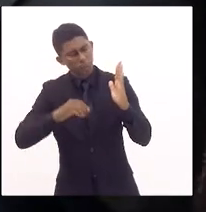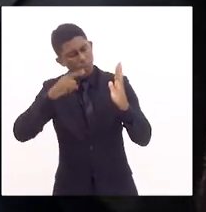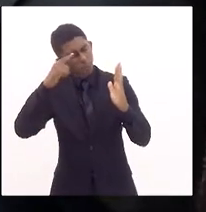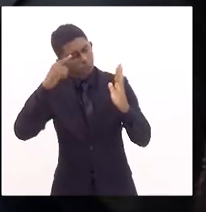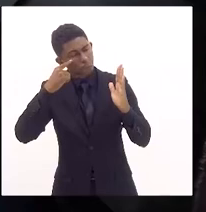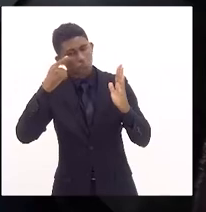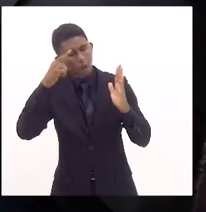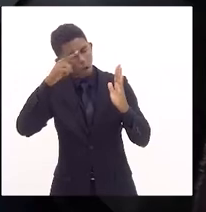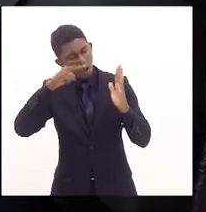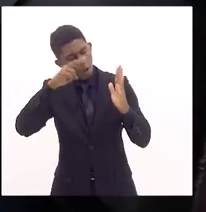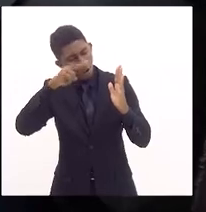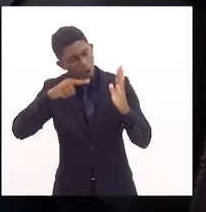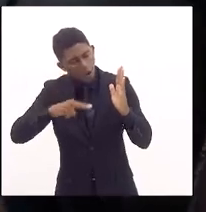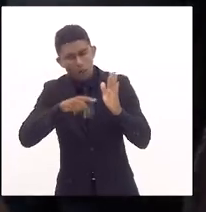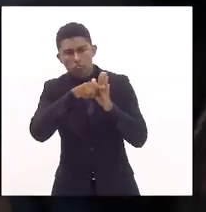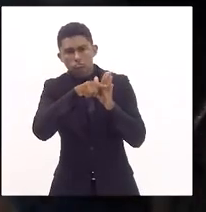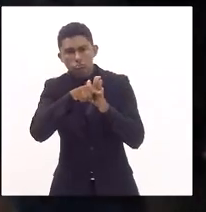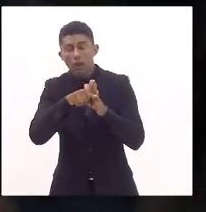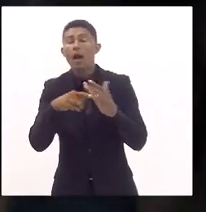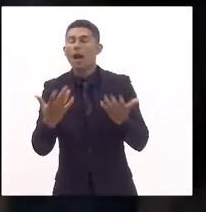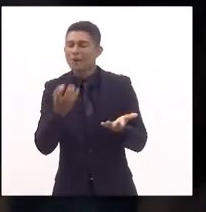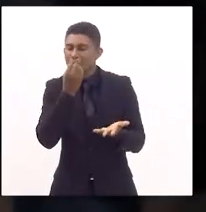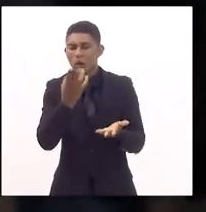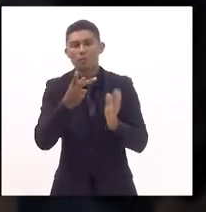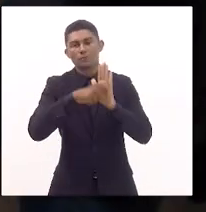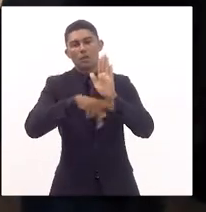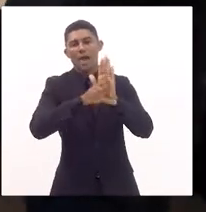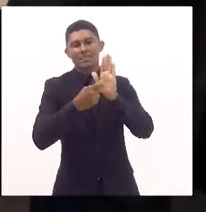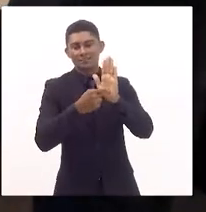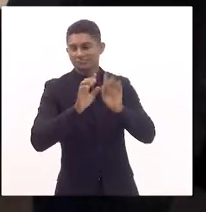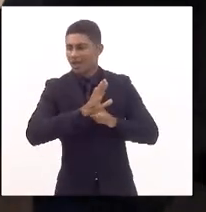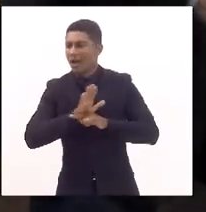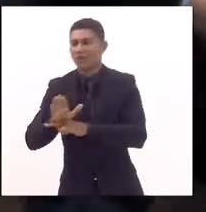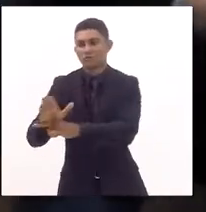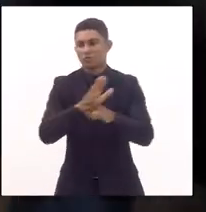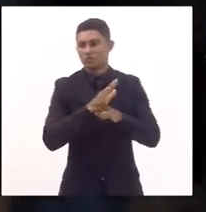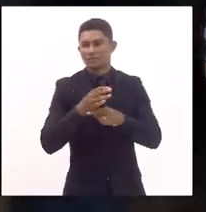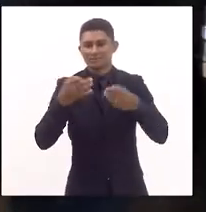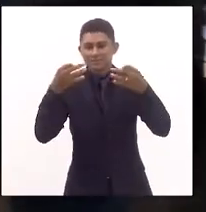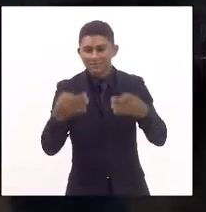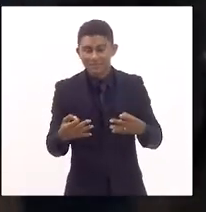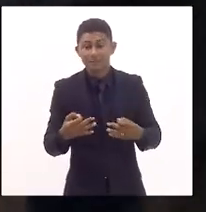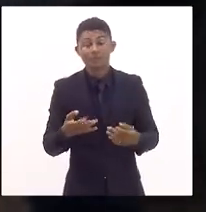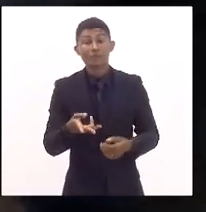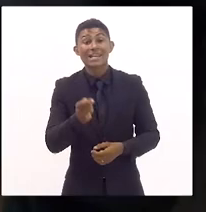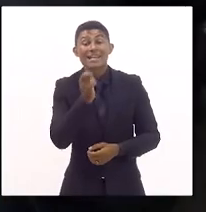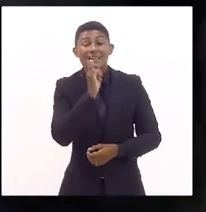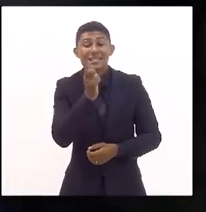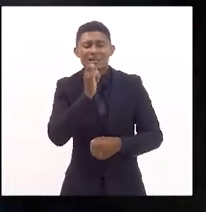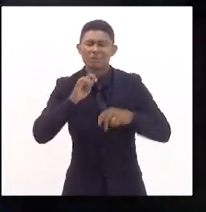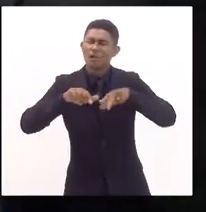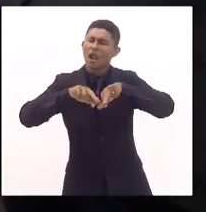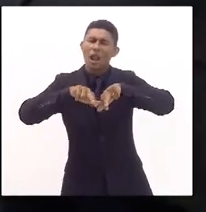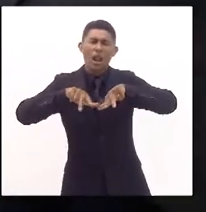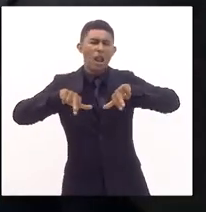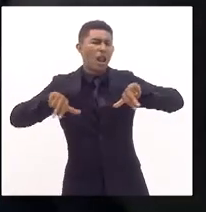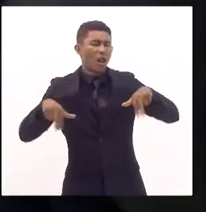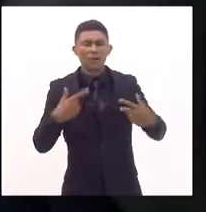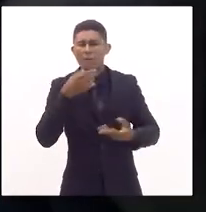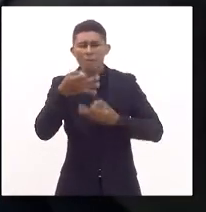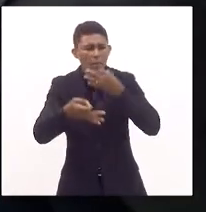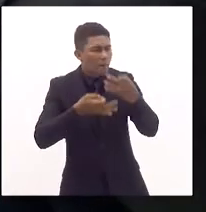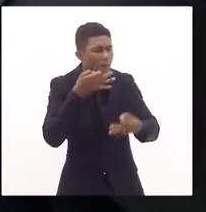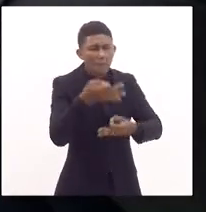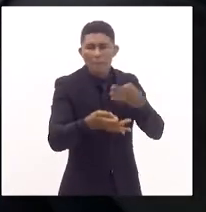desse um grande projeto para toda a categoria. Foram diversos exemplos, diversas